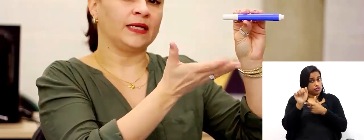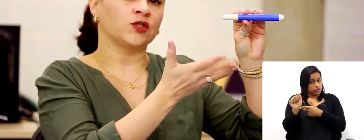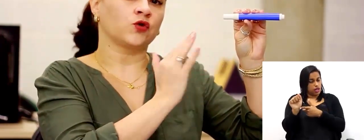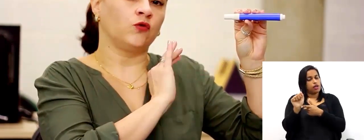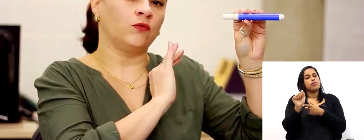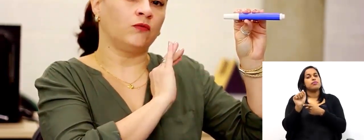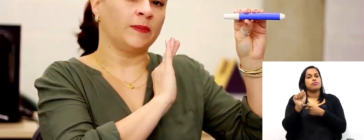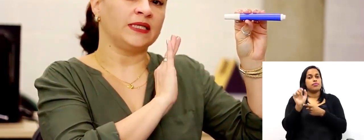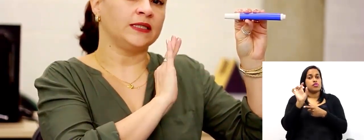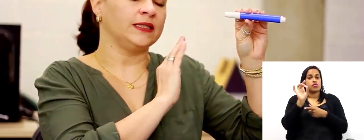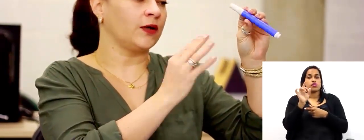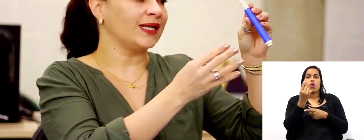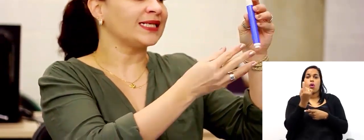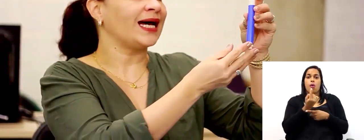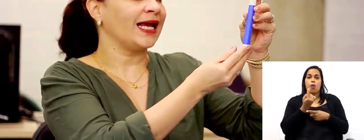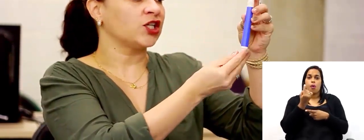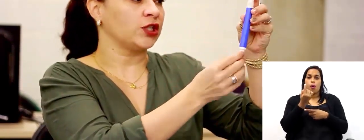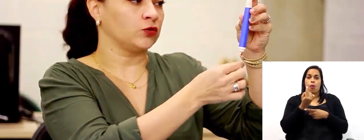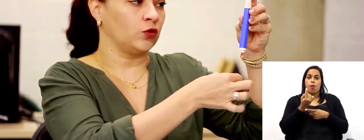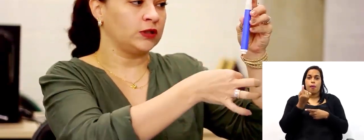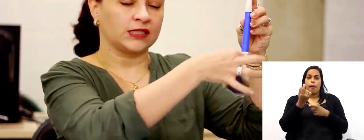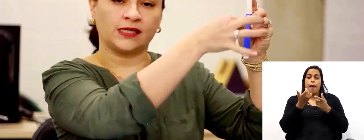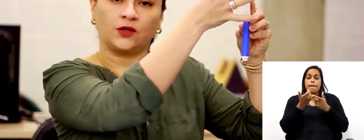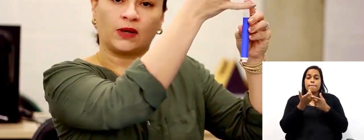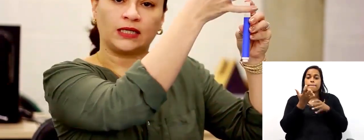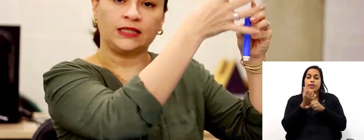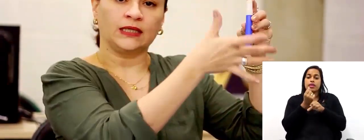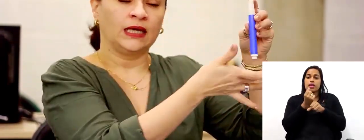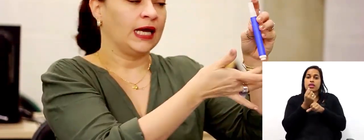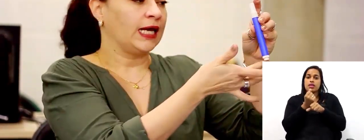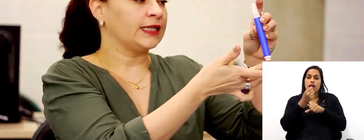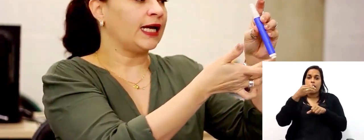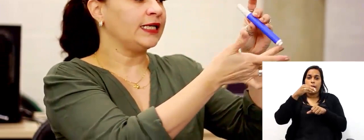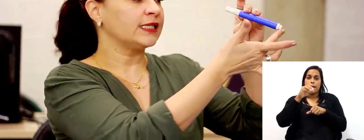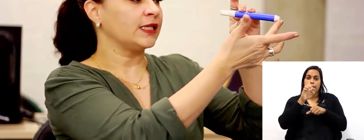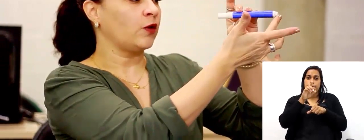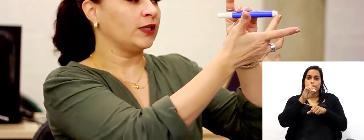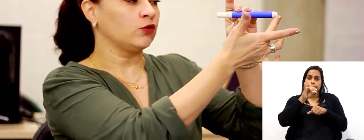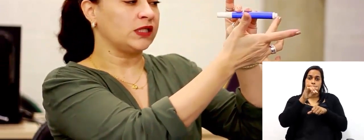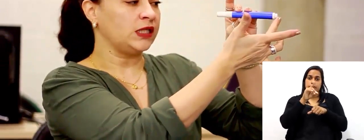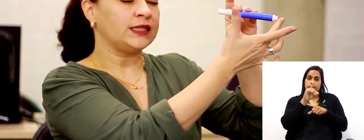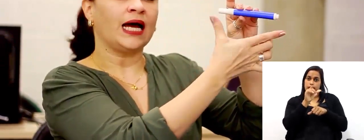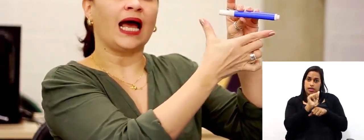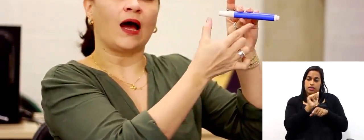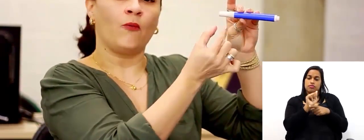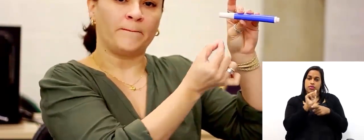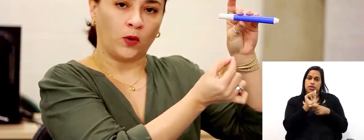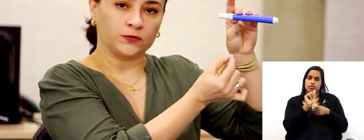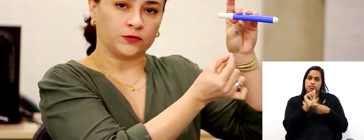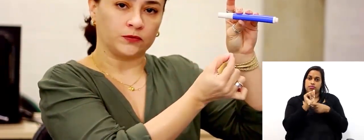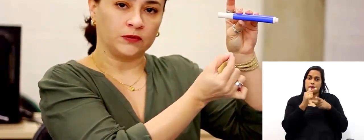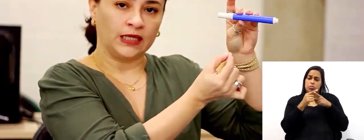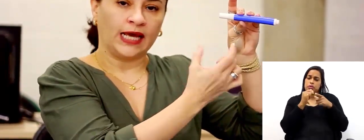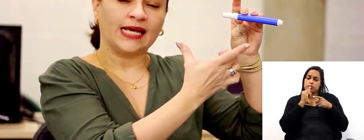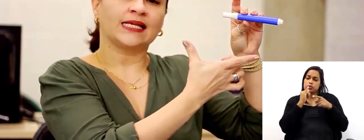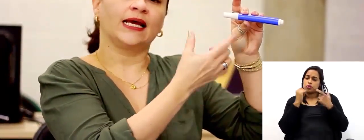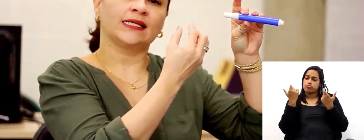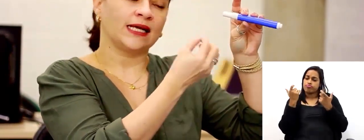trabalhando apenas com uma medida. Então, essa aresta toda, que seria uma linha, ela estaria sendo reduzida a um